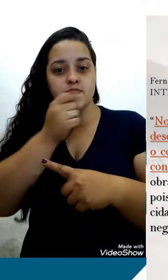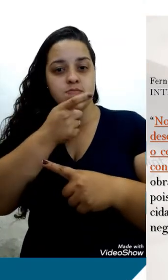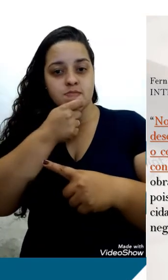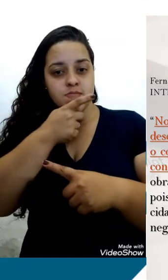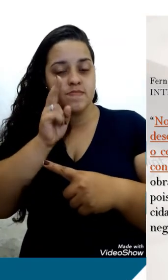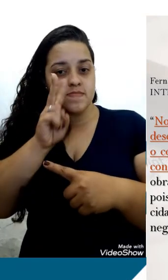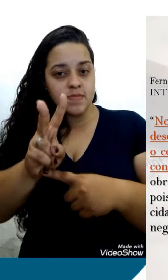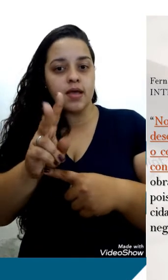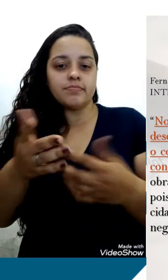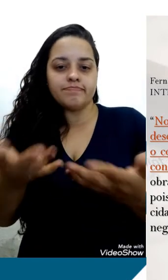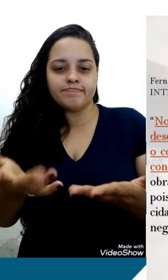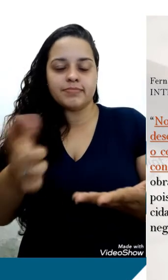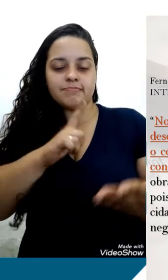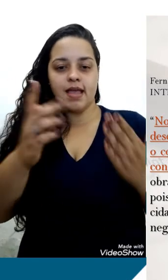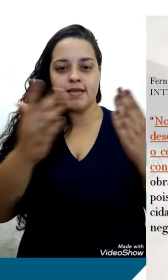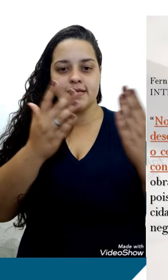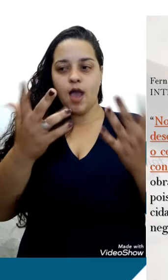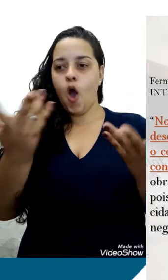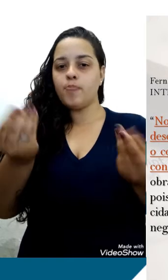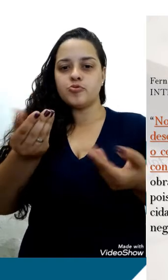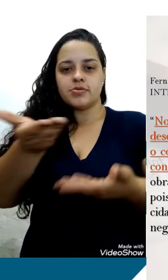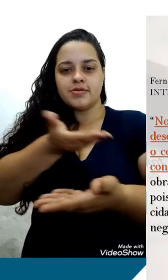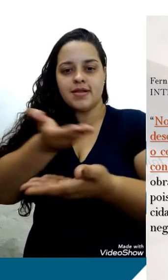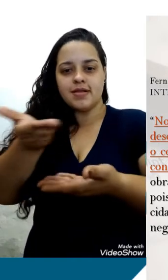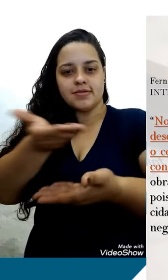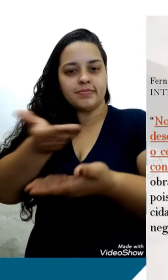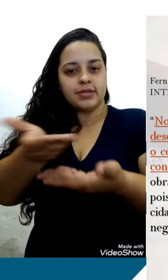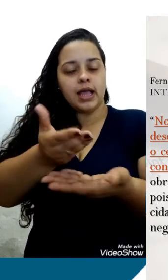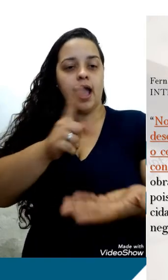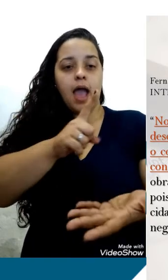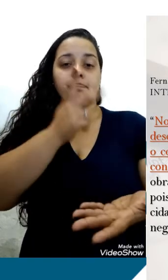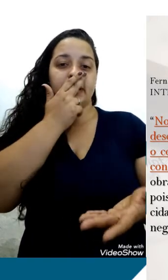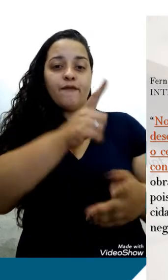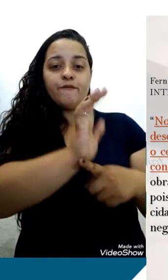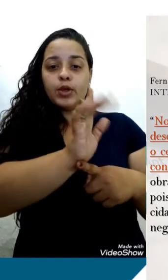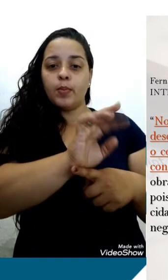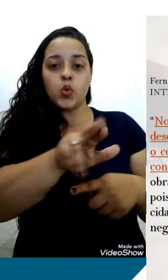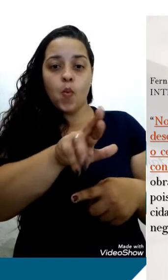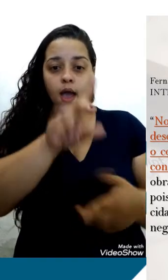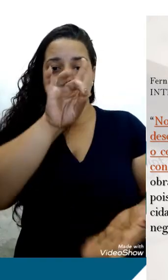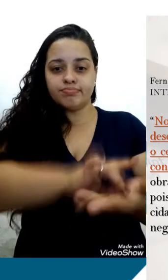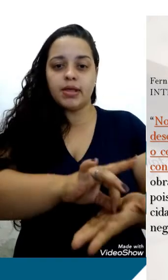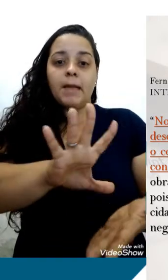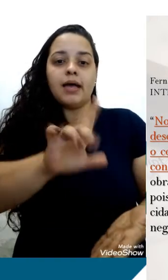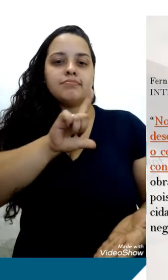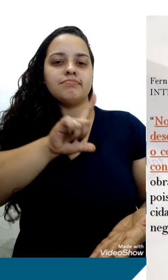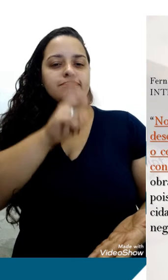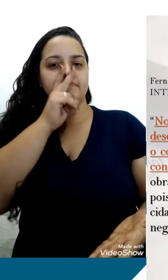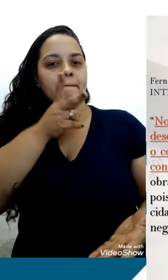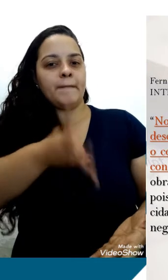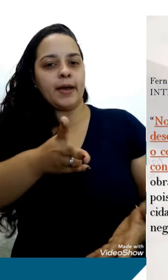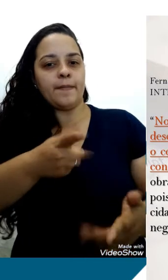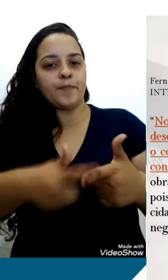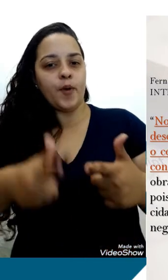Ou seja, ela fala que apesar de ser uma obra de ficção, retrata a mesma problemática que nós enfrentamos, que é